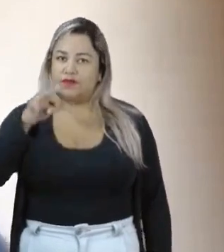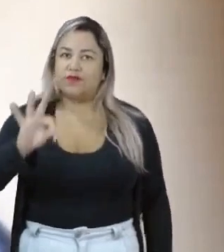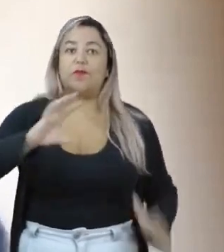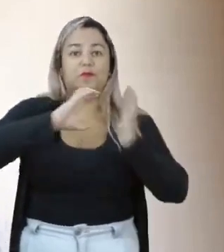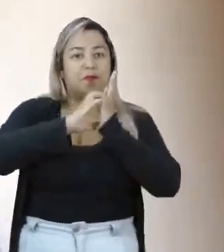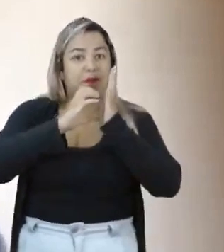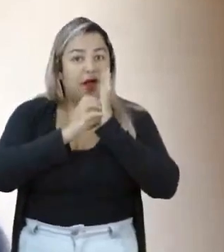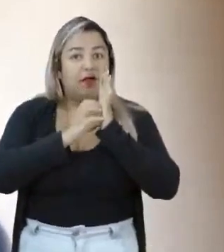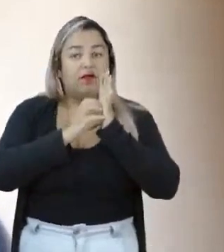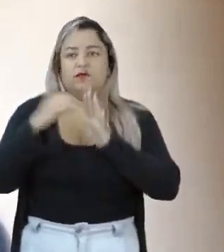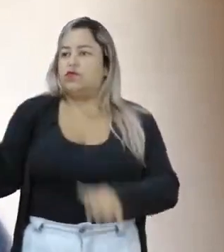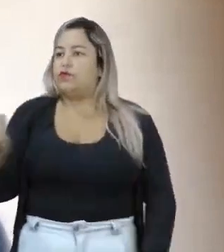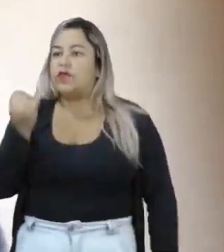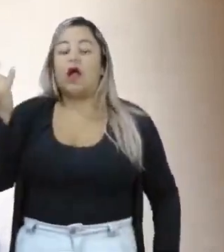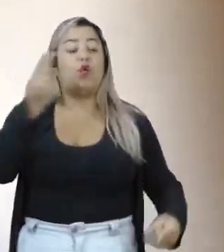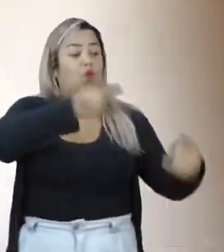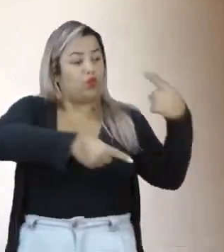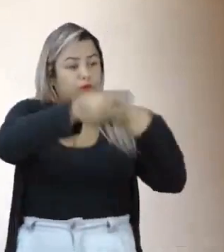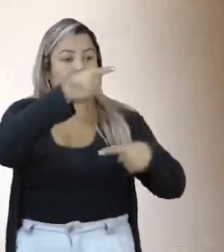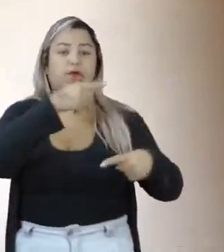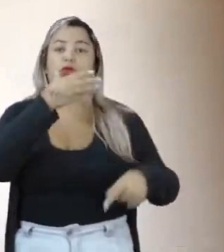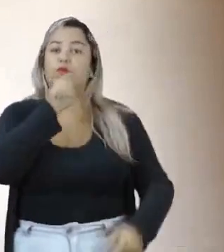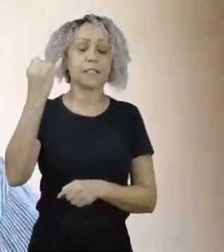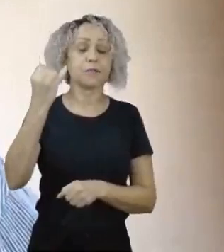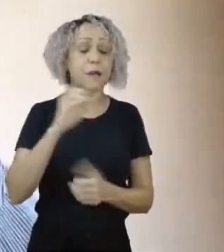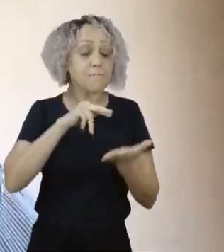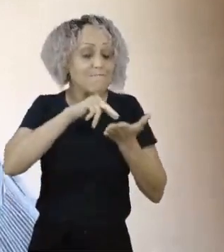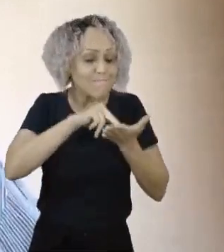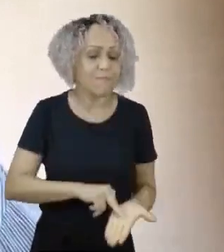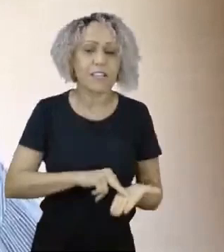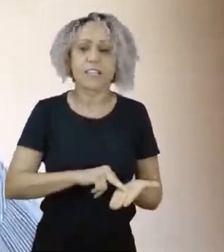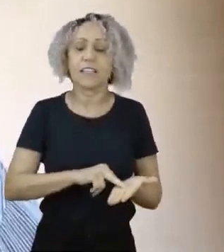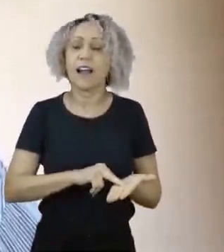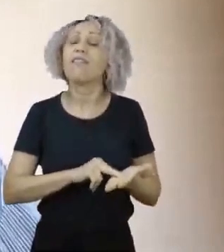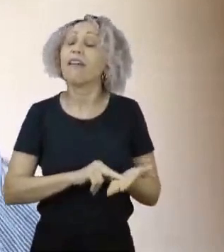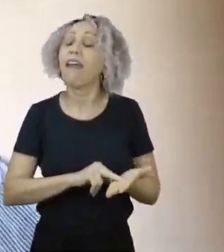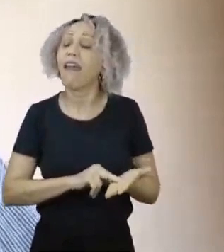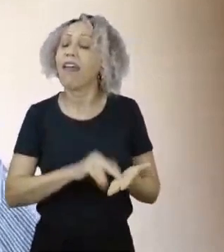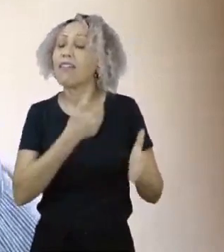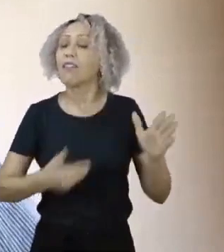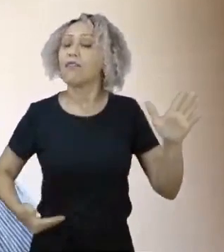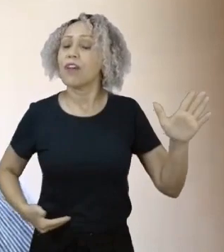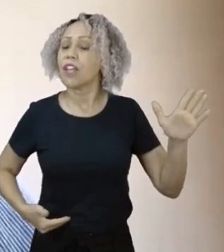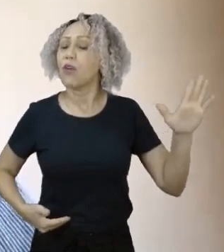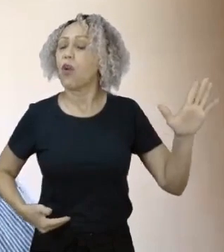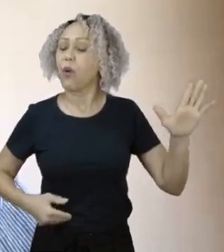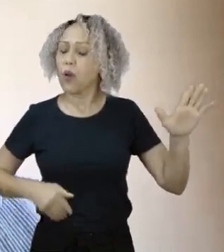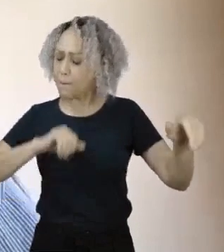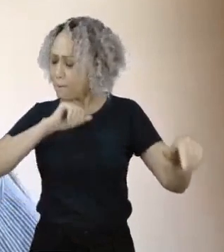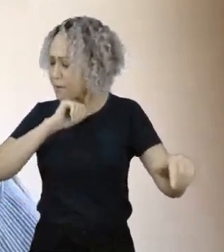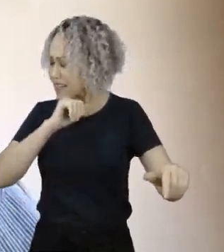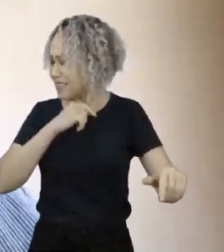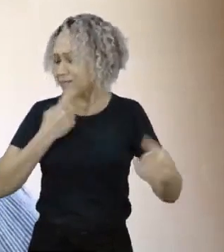partido fundamental na construção da liderança do presidente Lula. Eu acredito que o segundo ano do governo Lula vai